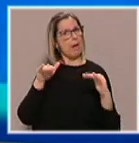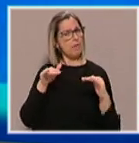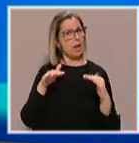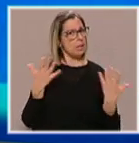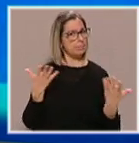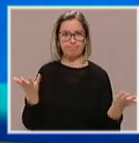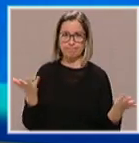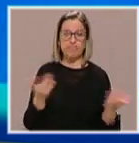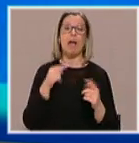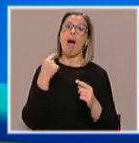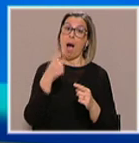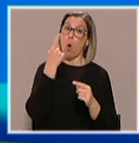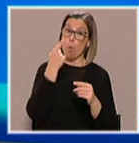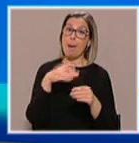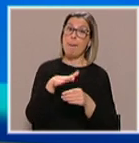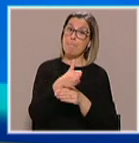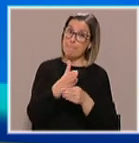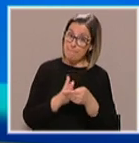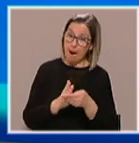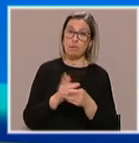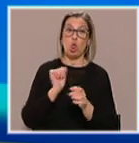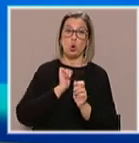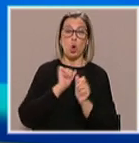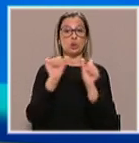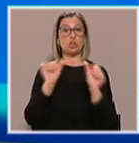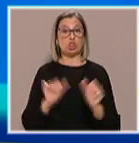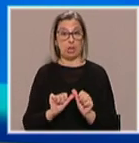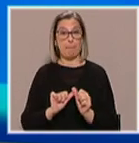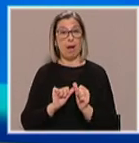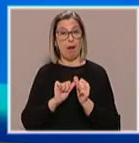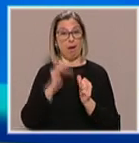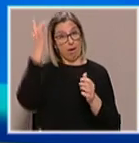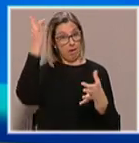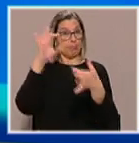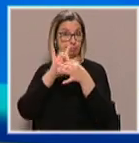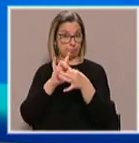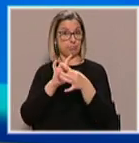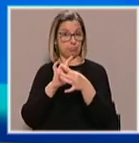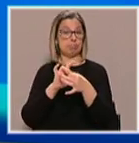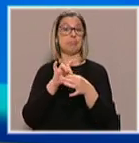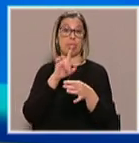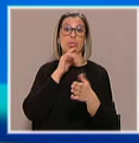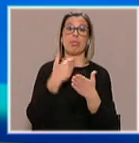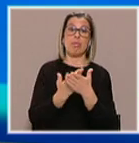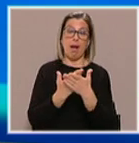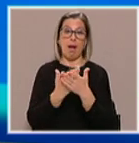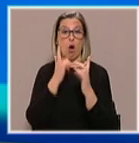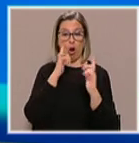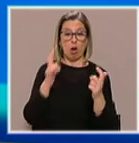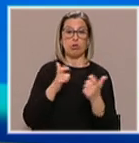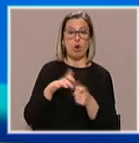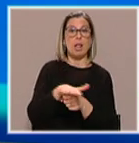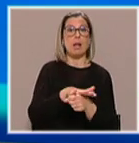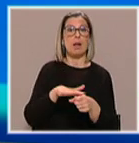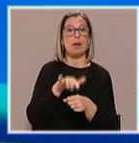sistema nervoso que é capaz de controlar as nossas ações involuntárias e inconscientes, que é nada mais do